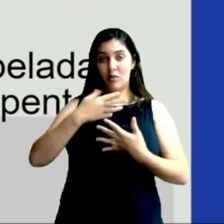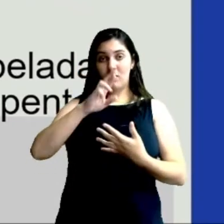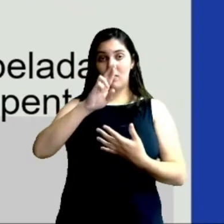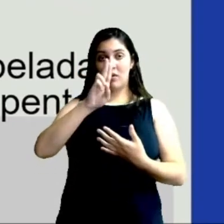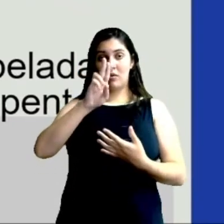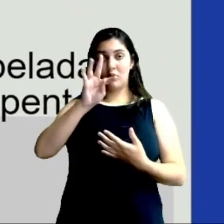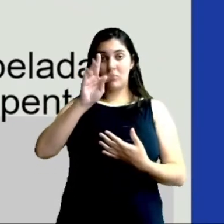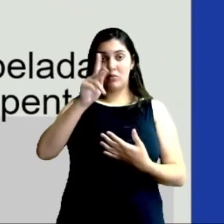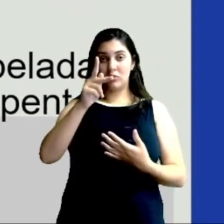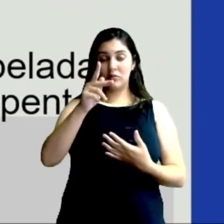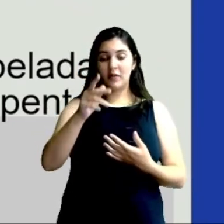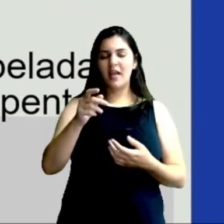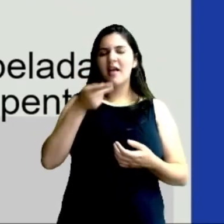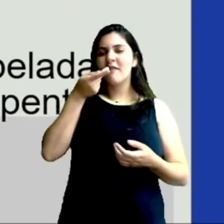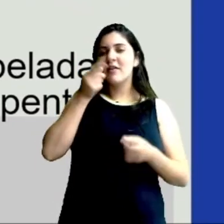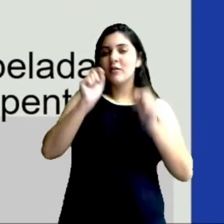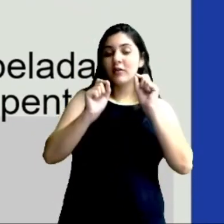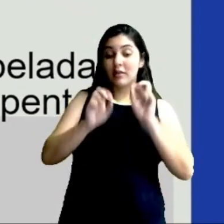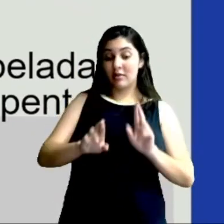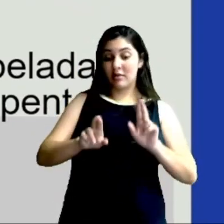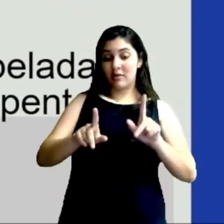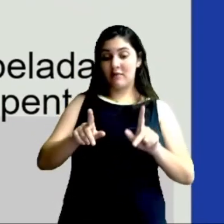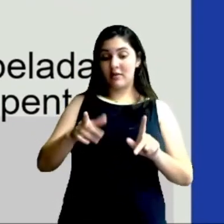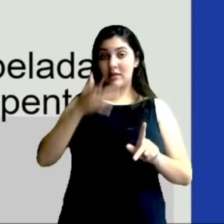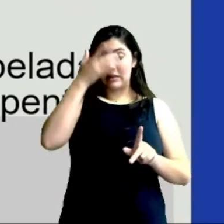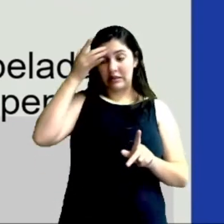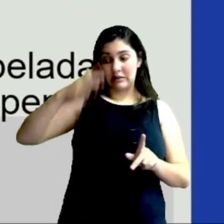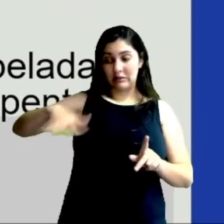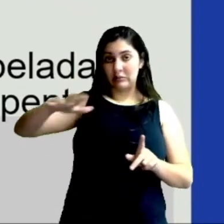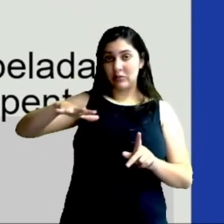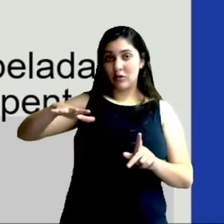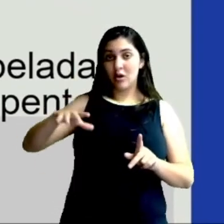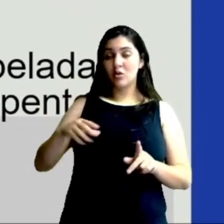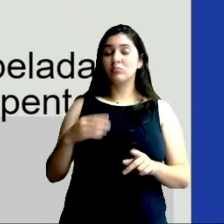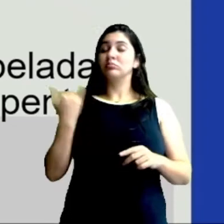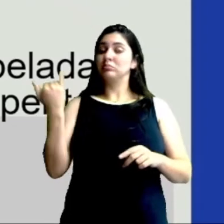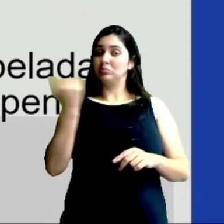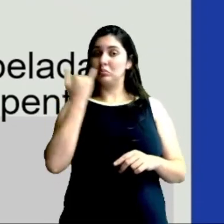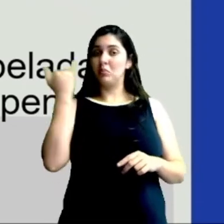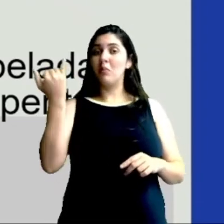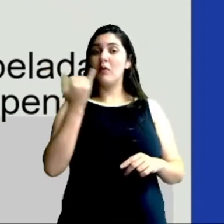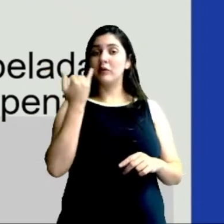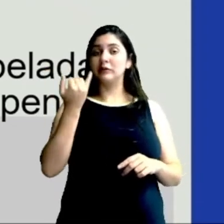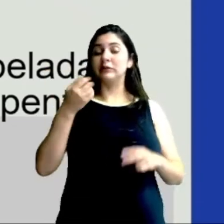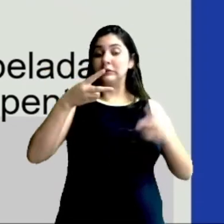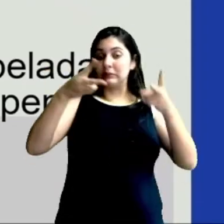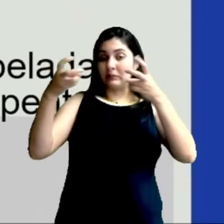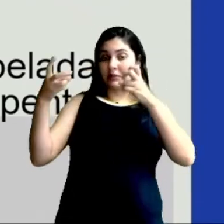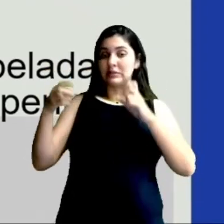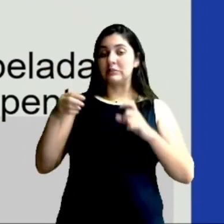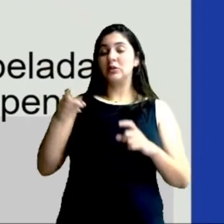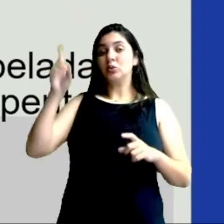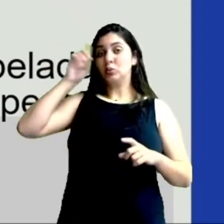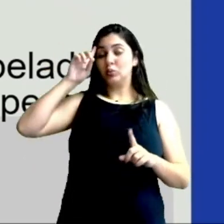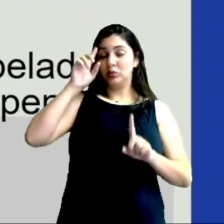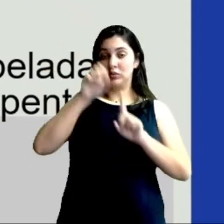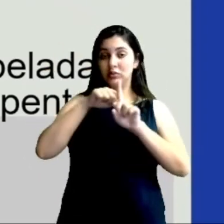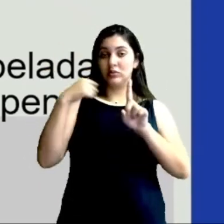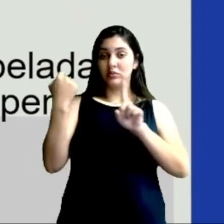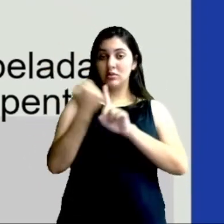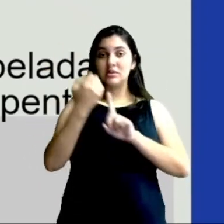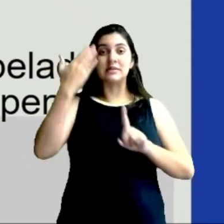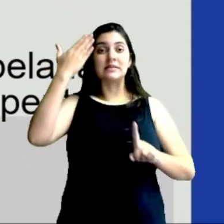que ela fala sobre a diferença das pessoas e o quanto é importante essas considerar isso nosso dia a dia na nossa sociedade